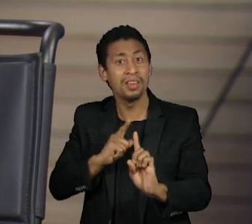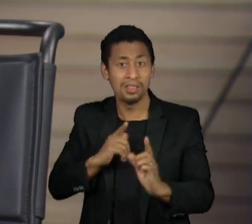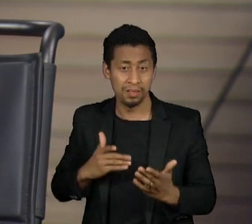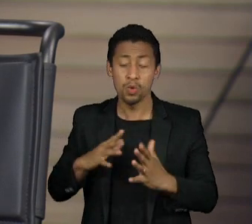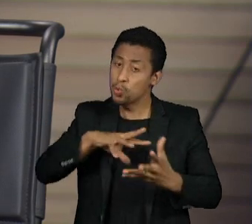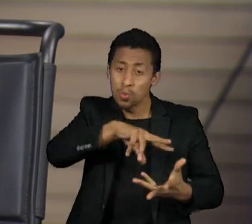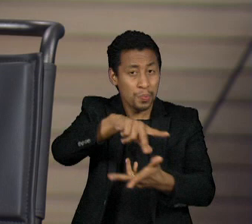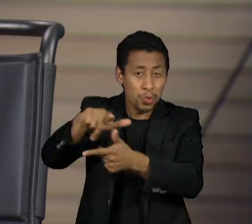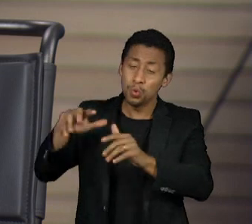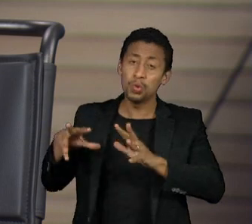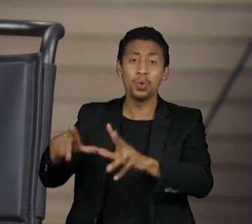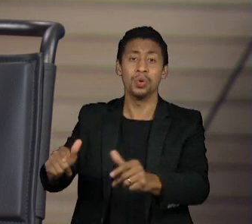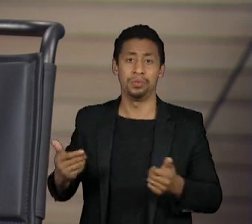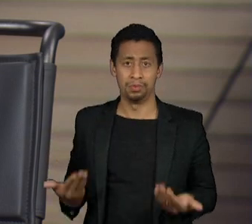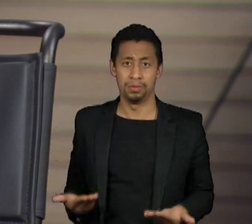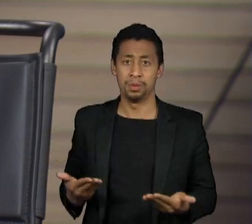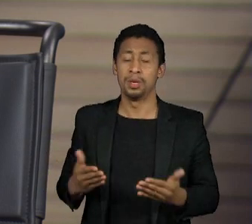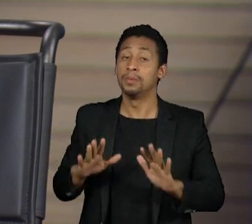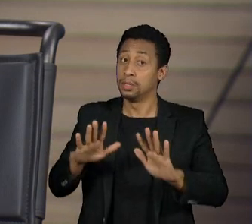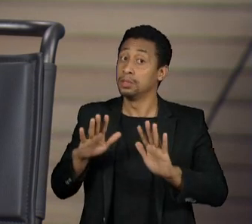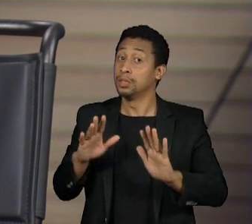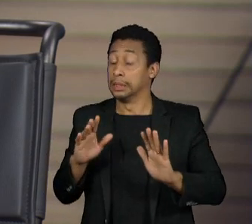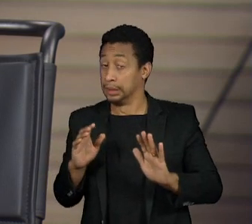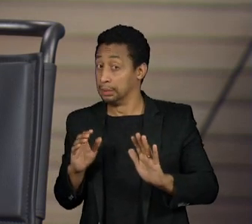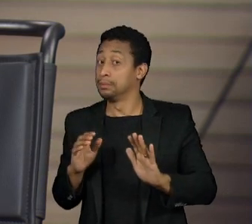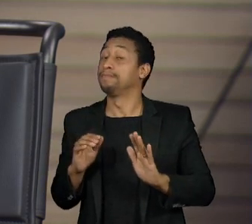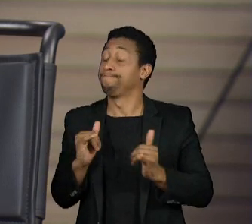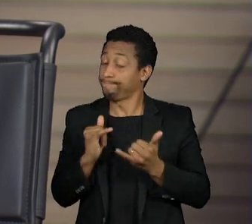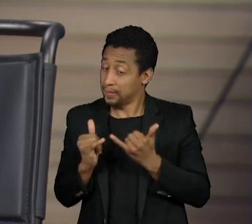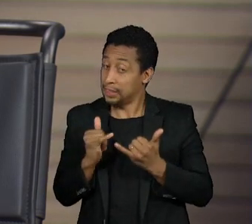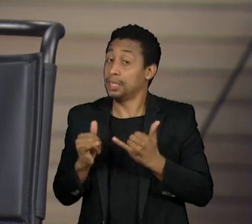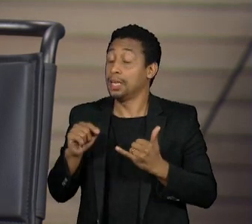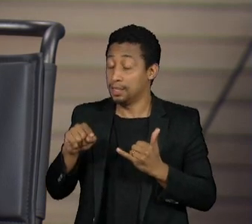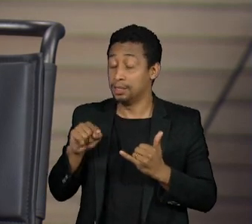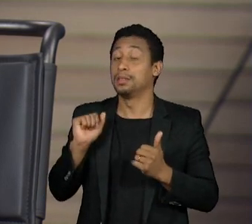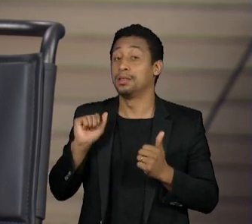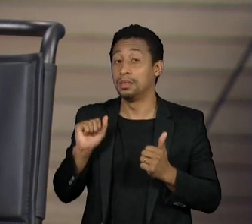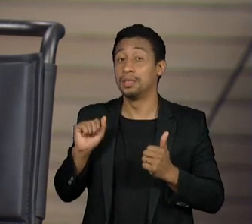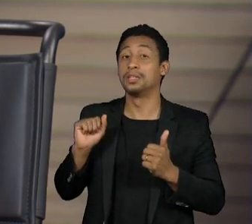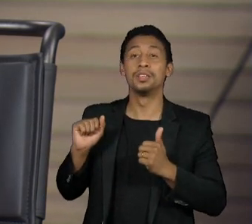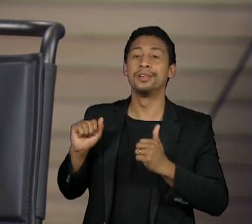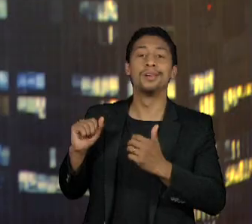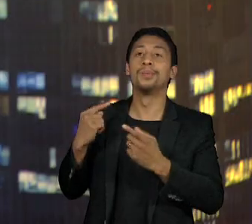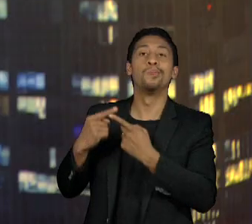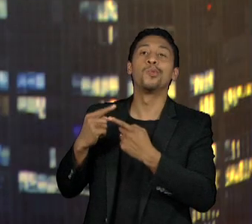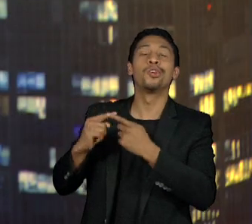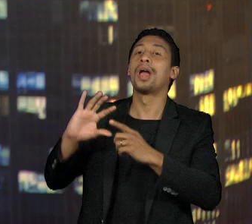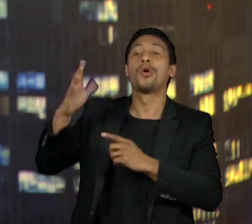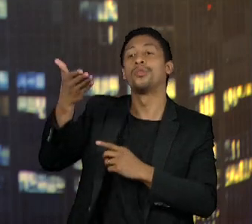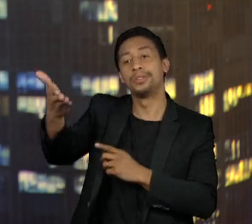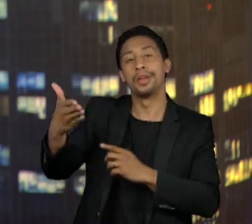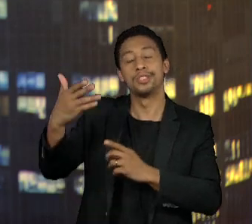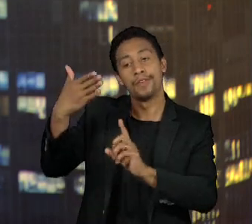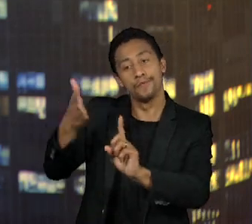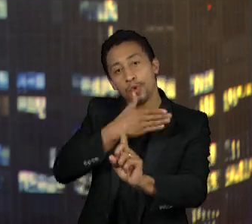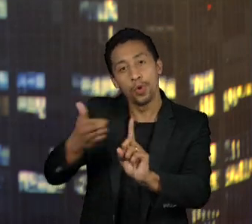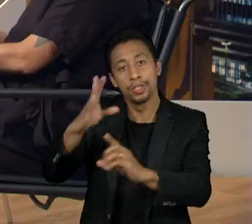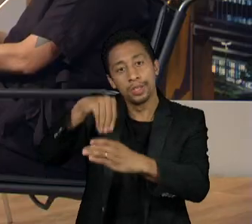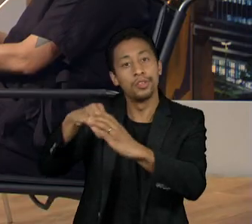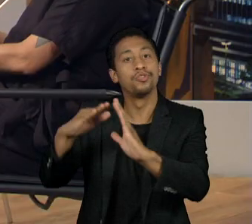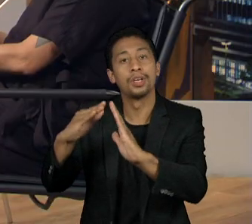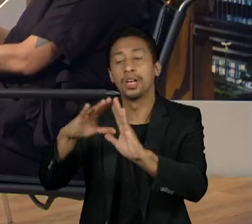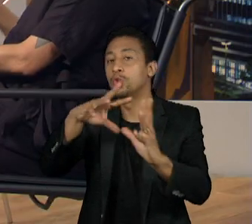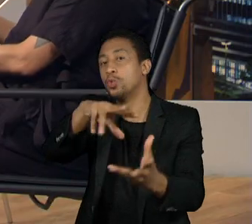diria é que eu tenho a impressão que essa violência ela acontece no mundo inteiro, por todos os casos que a gente escuta do mundo inteiro, né?